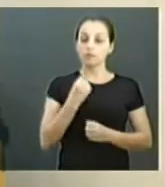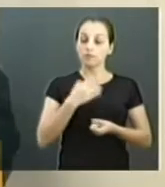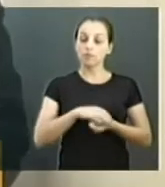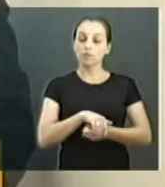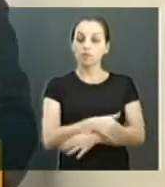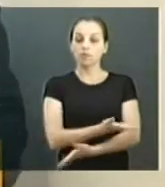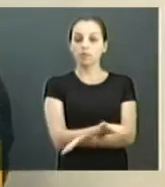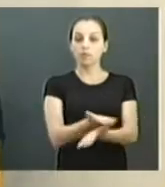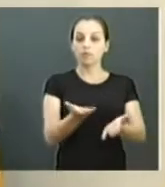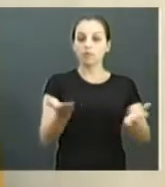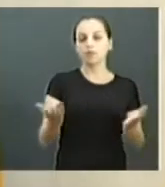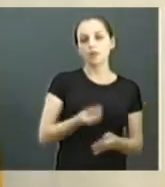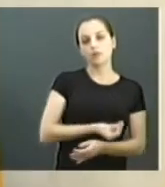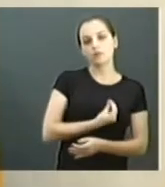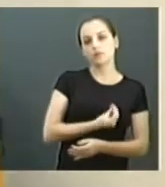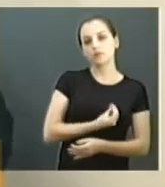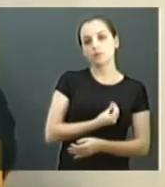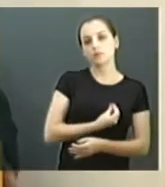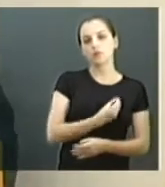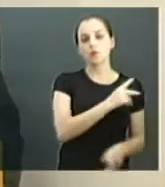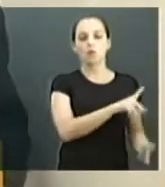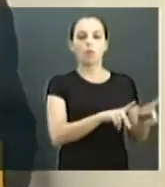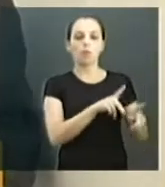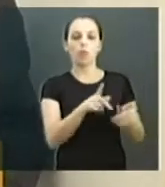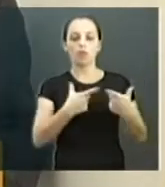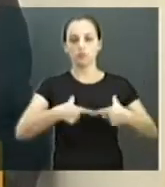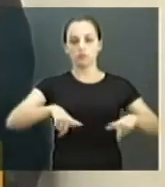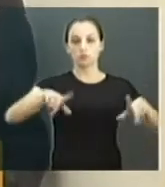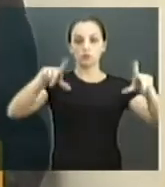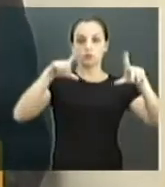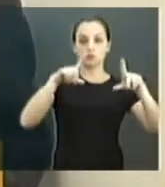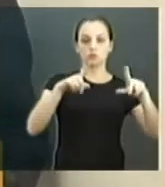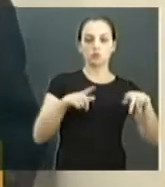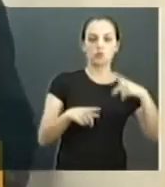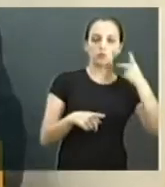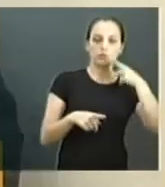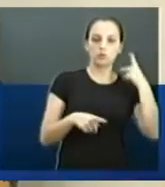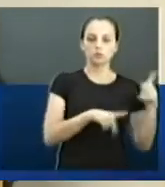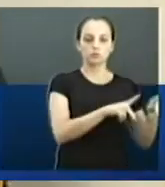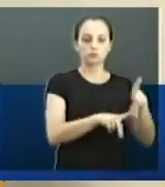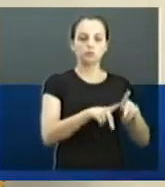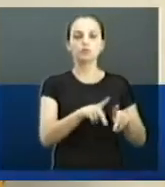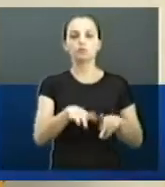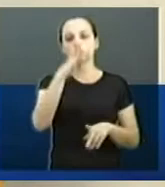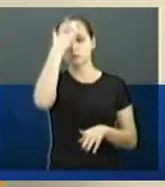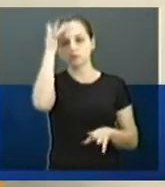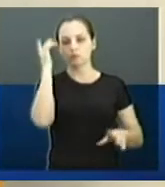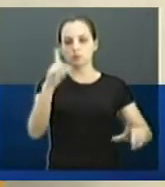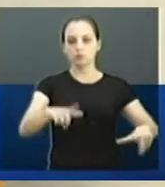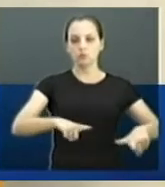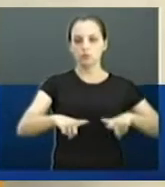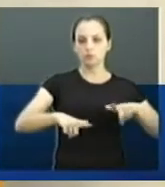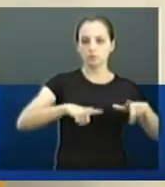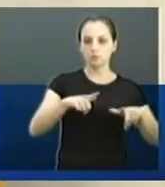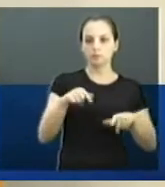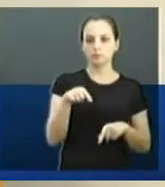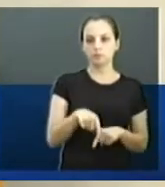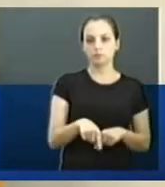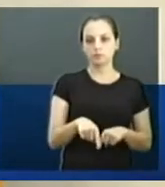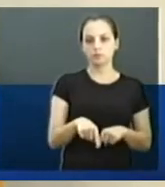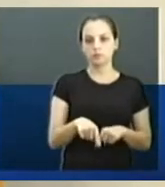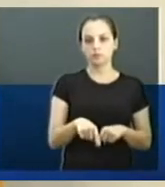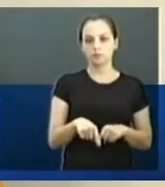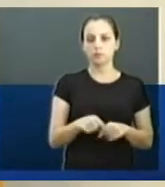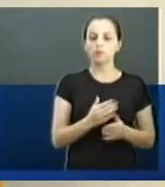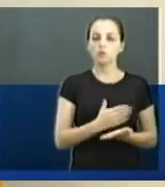Boa noite a todos aqui presente, população que acompanha em casa, vereadores, presidente, funcionários. Quero começar aqui já dando